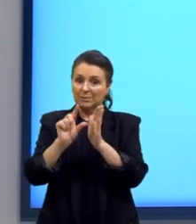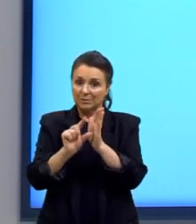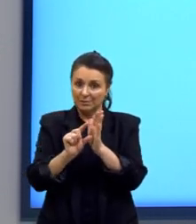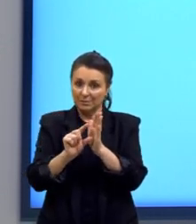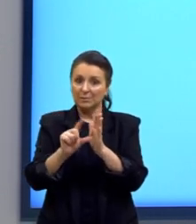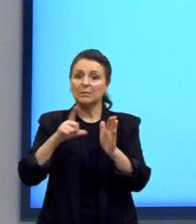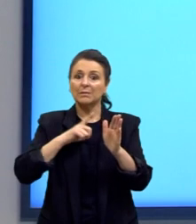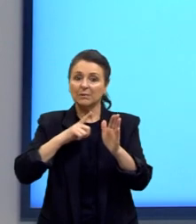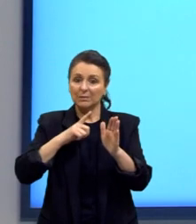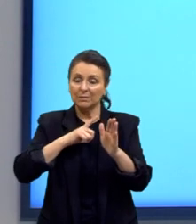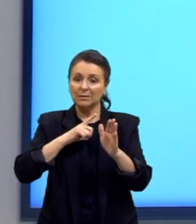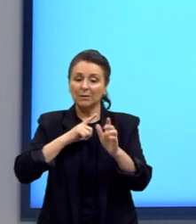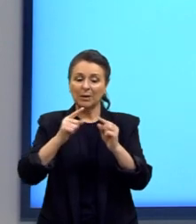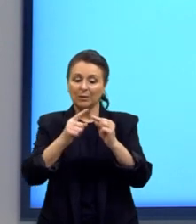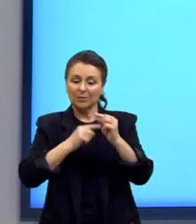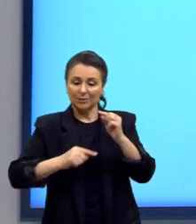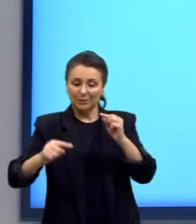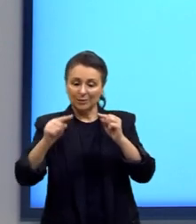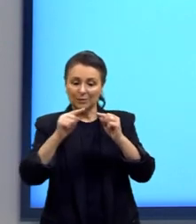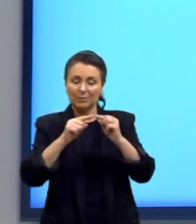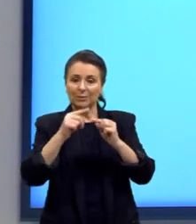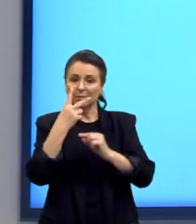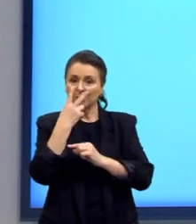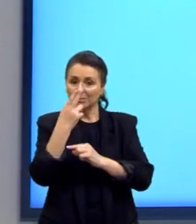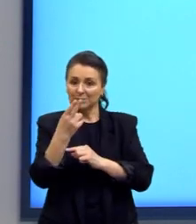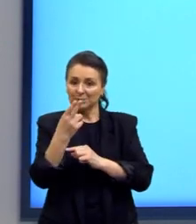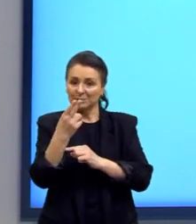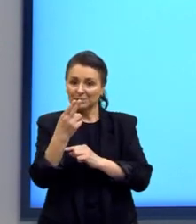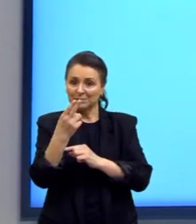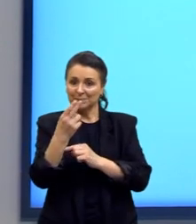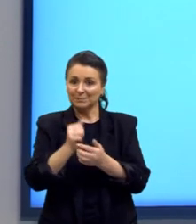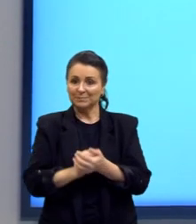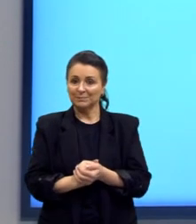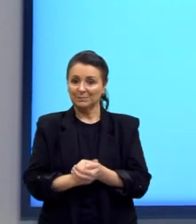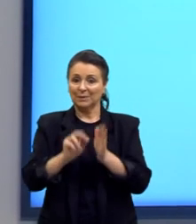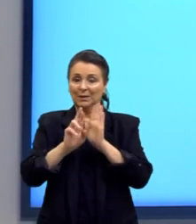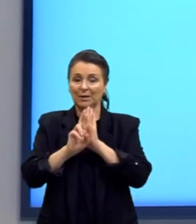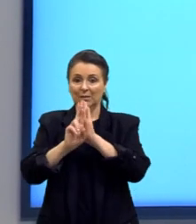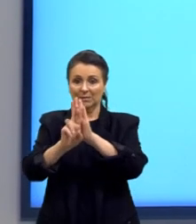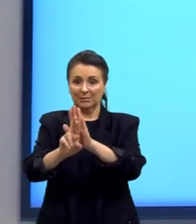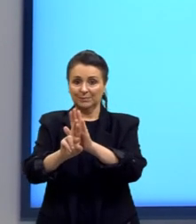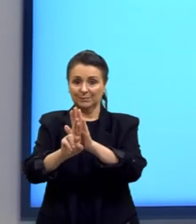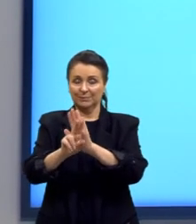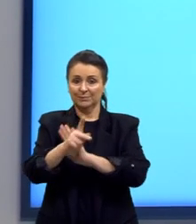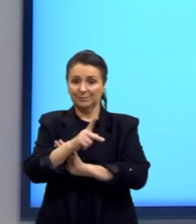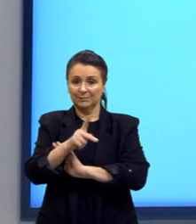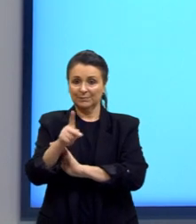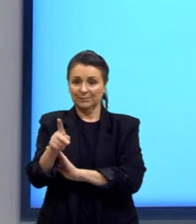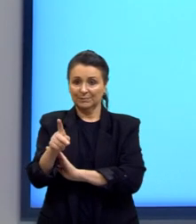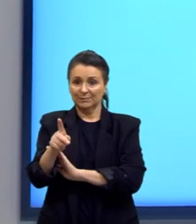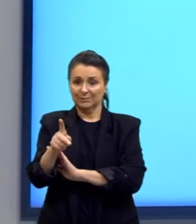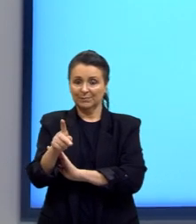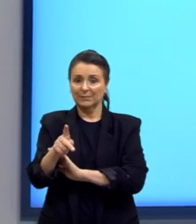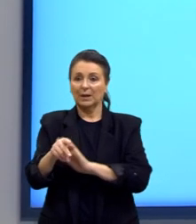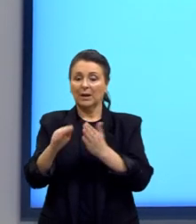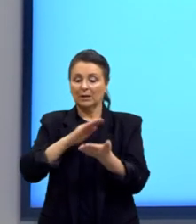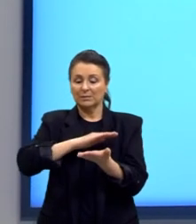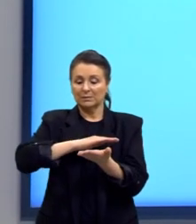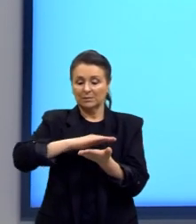possui esse formato circular bom então aqui representei para vocês tá essa